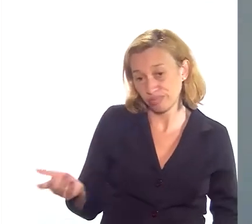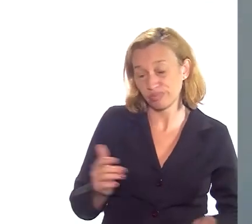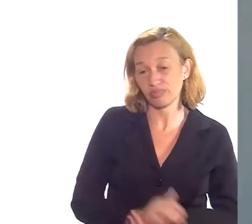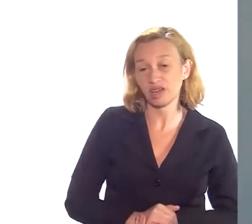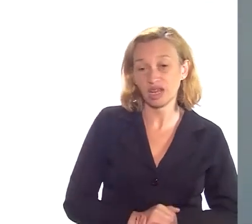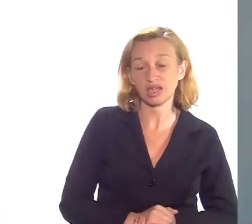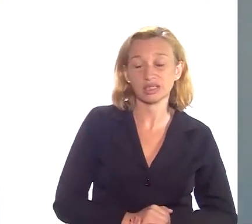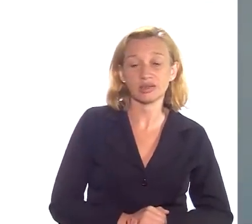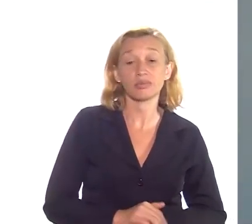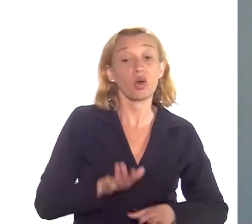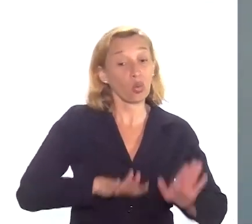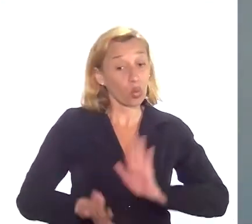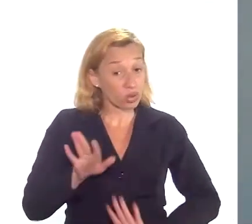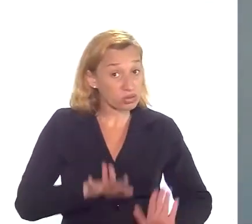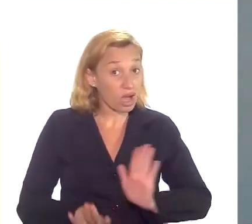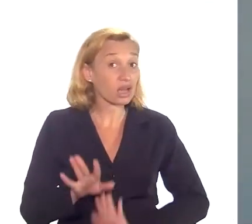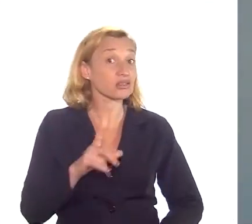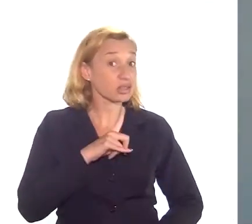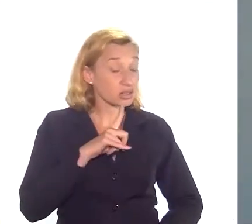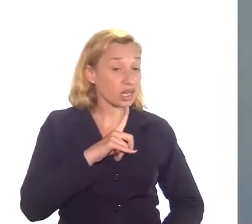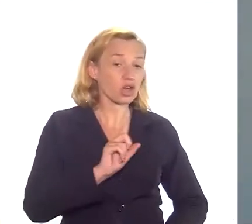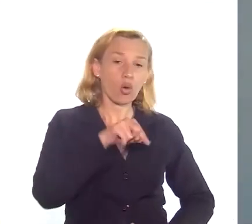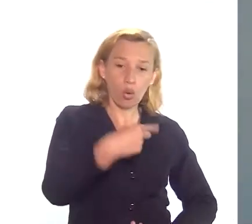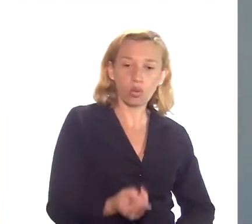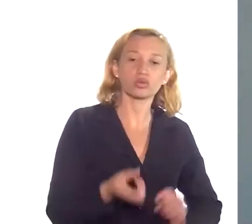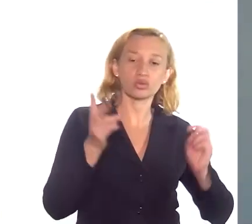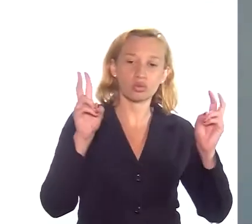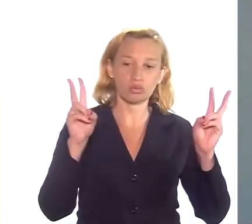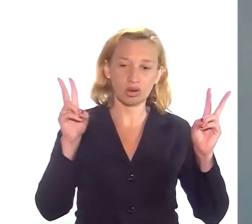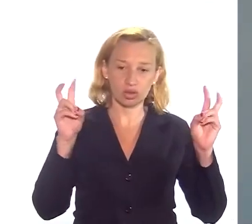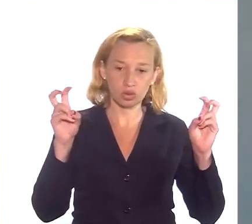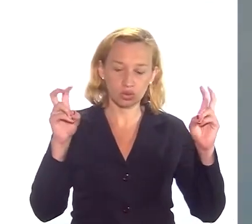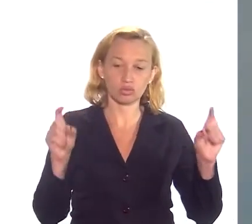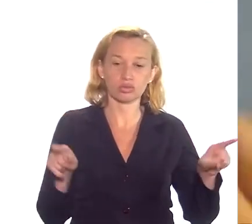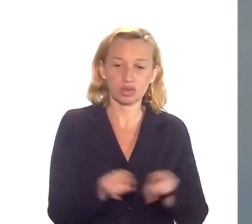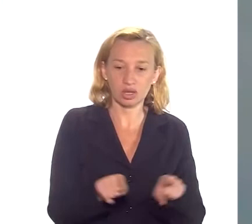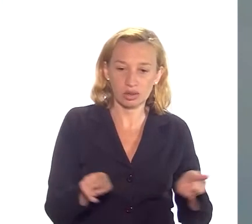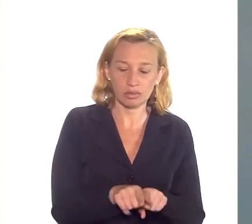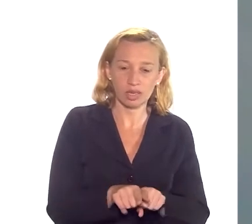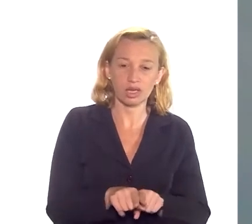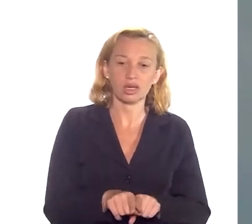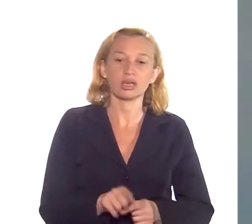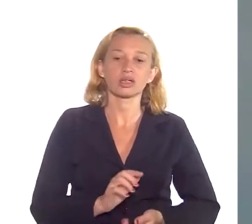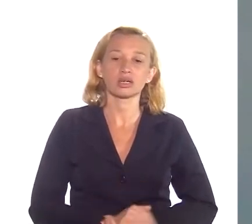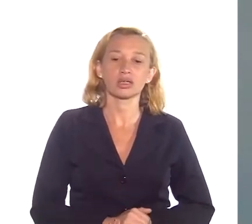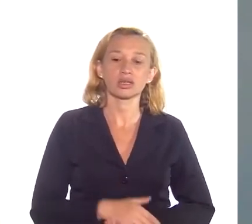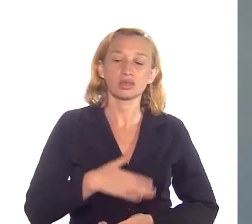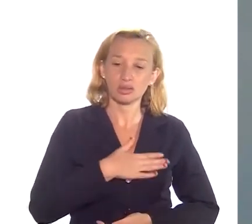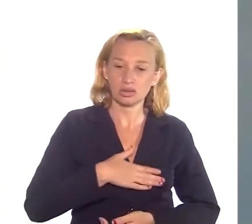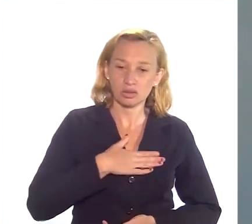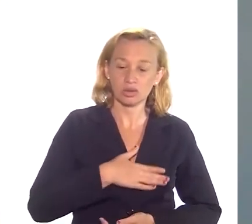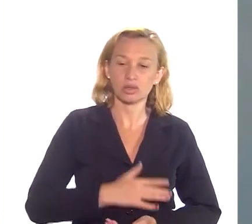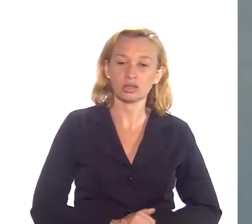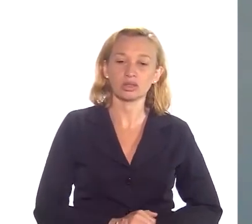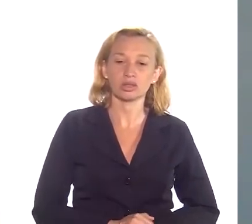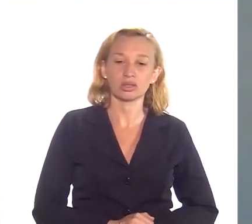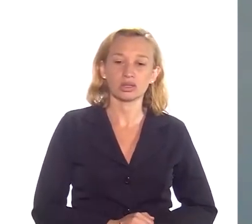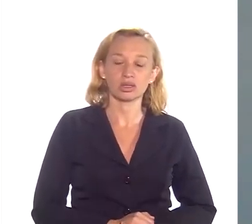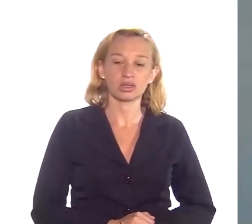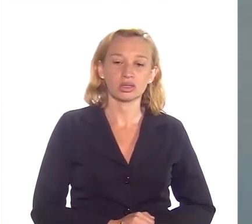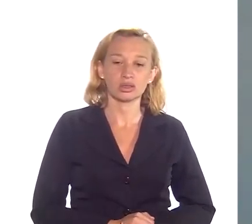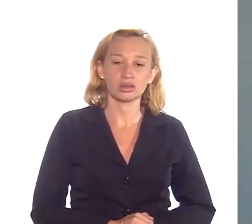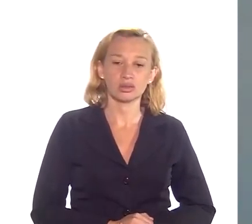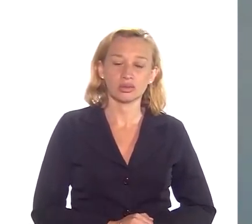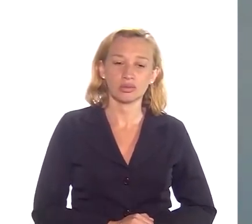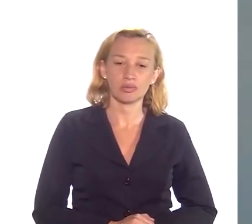vai ser de outra forma, né? Então, isso é um cuidado que a gente tem. Outra questão também que a gente gosta muito de ressaltar